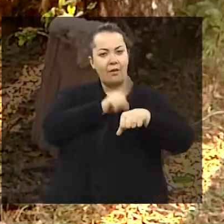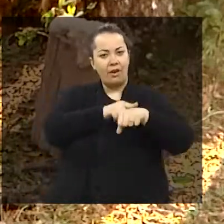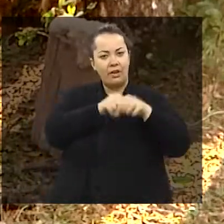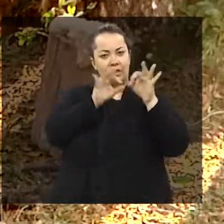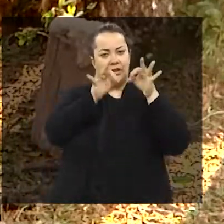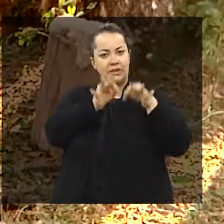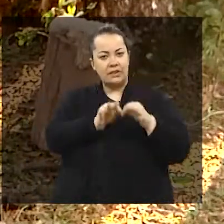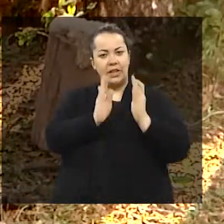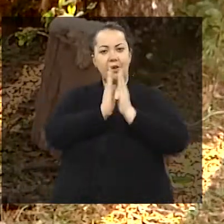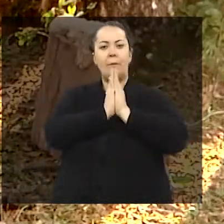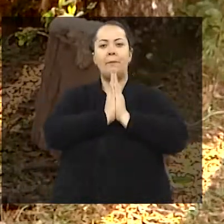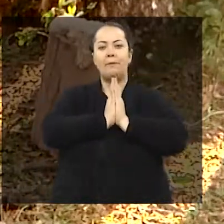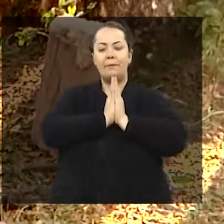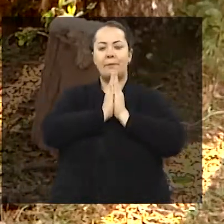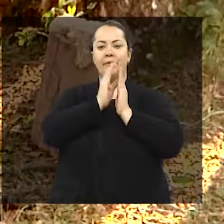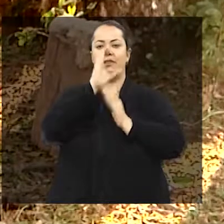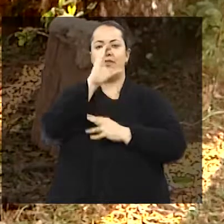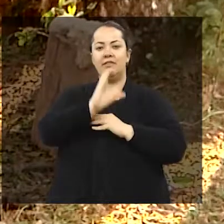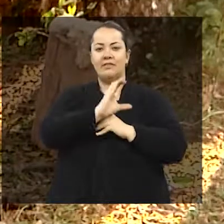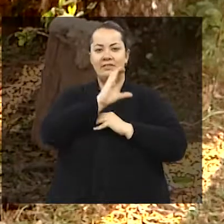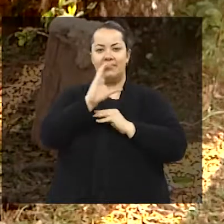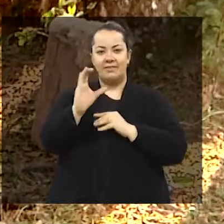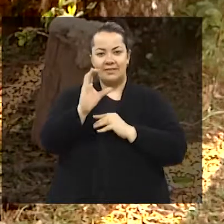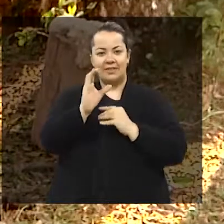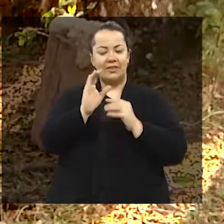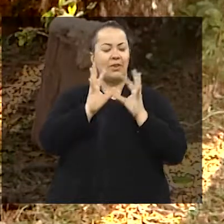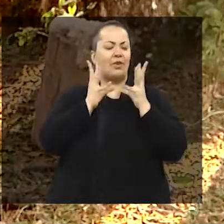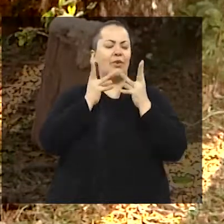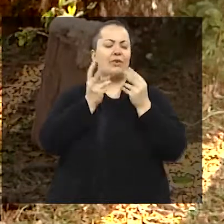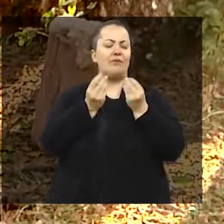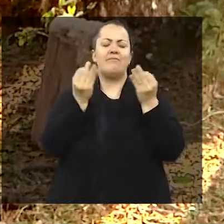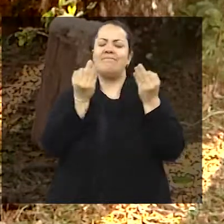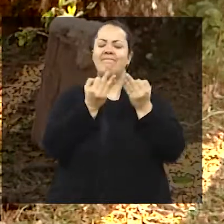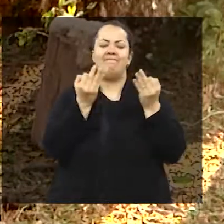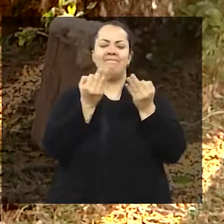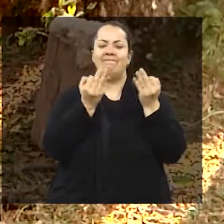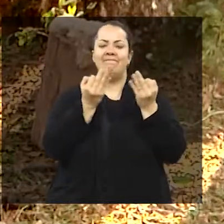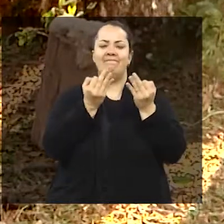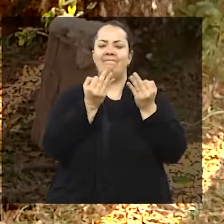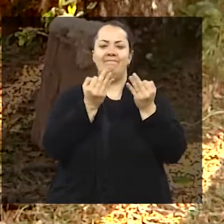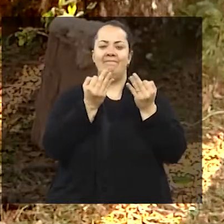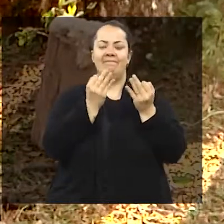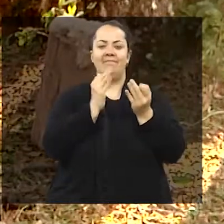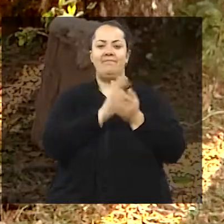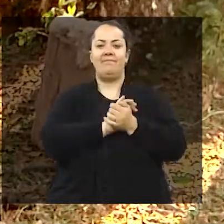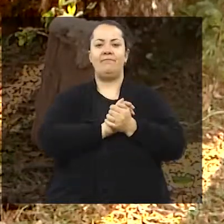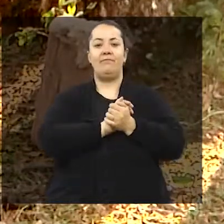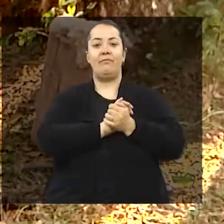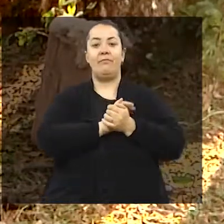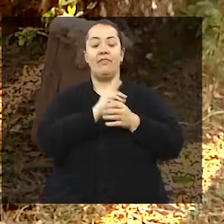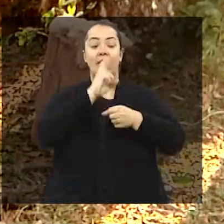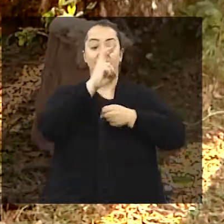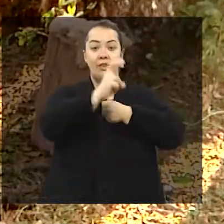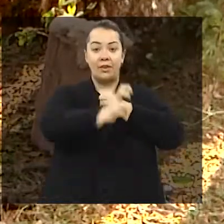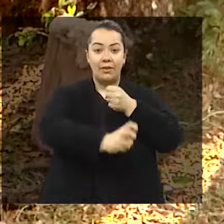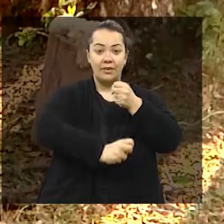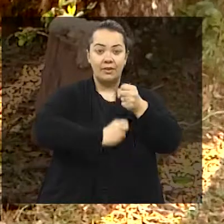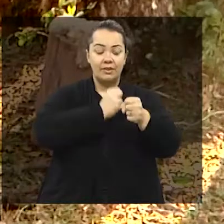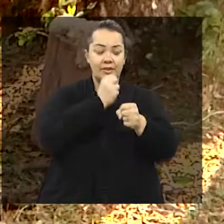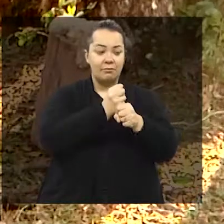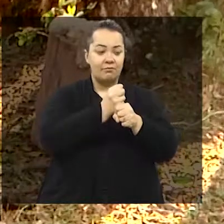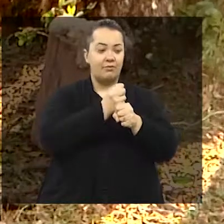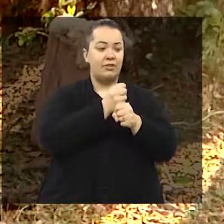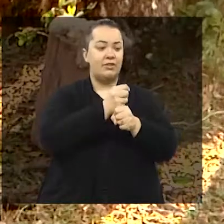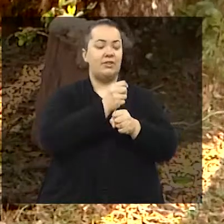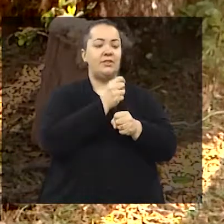daí nós diminuímos viemos para 30 e pouco voltamos a uma base novamente porque alguns encontraram dificuldade montar os